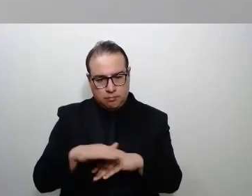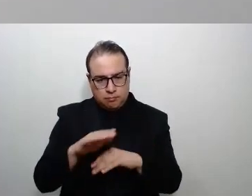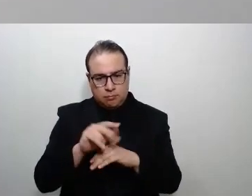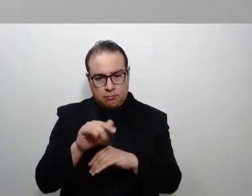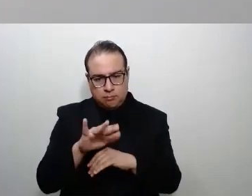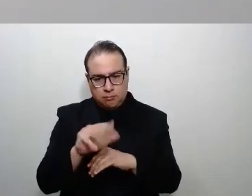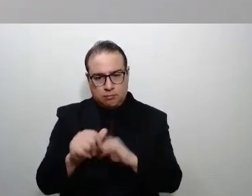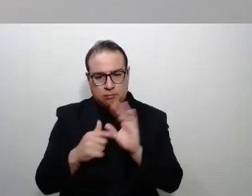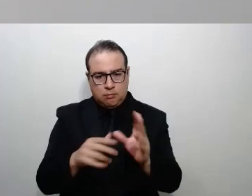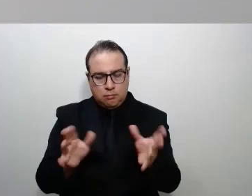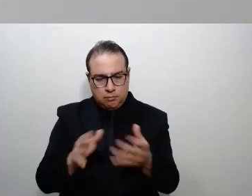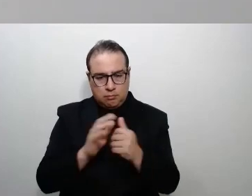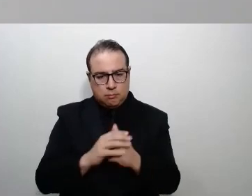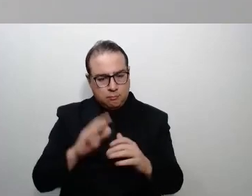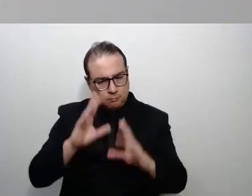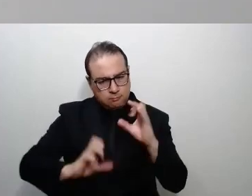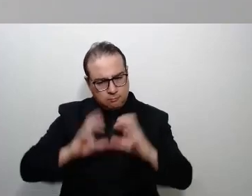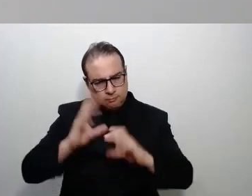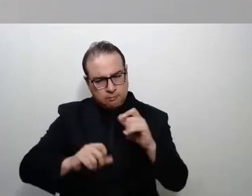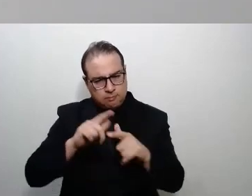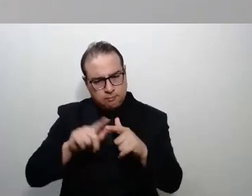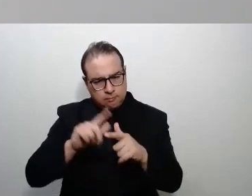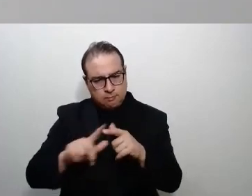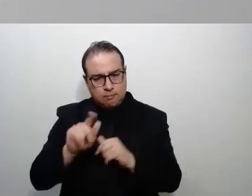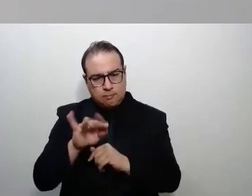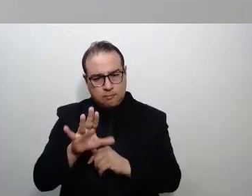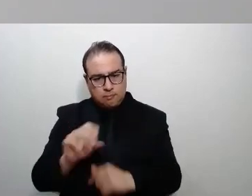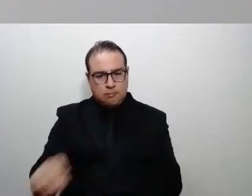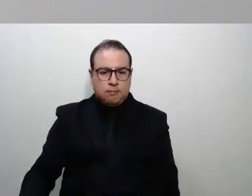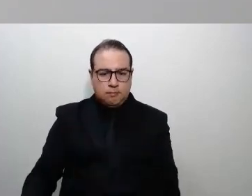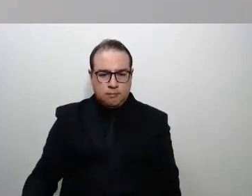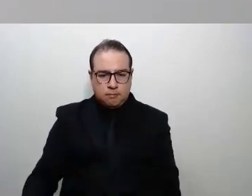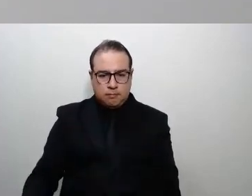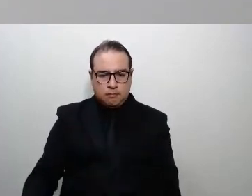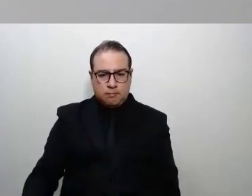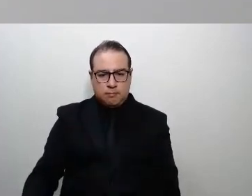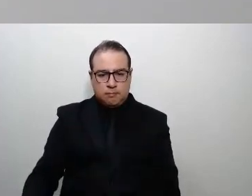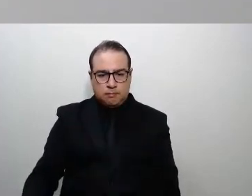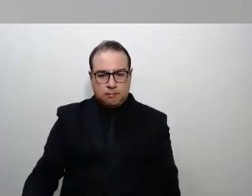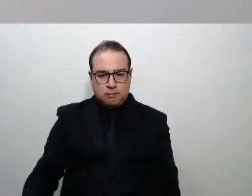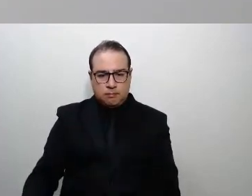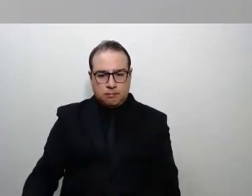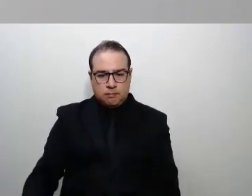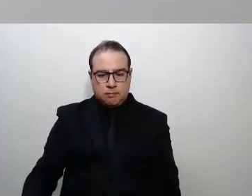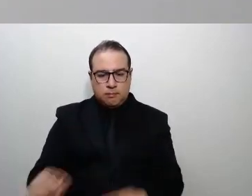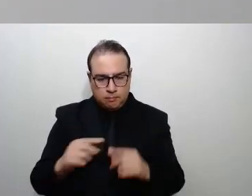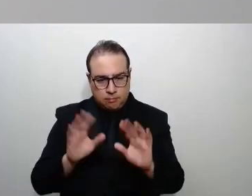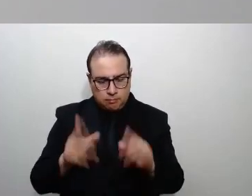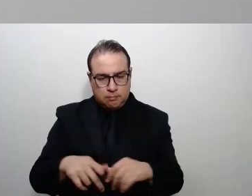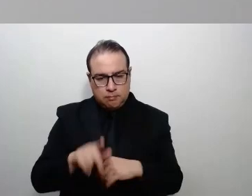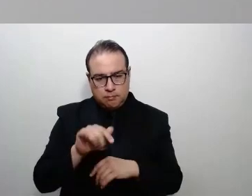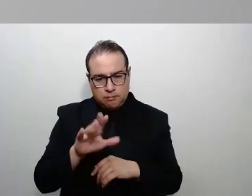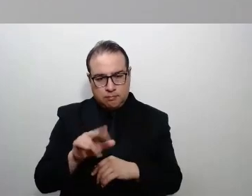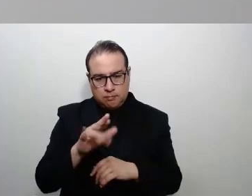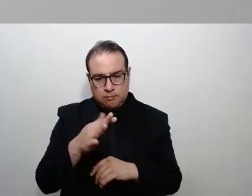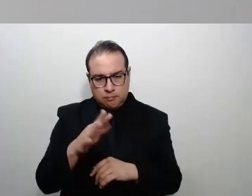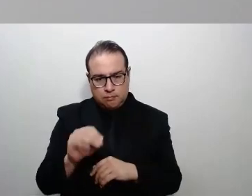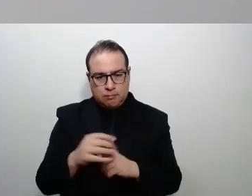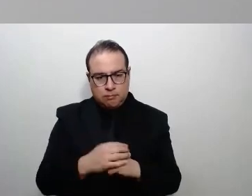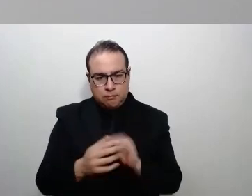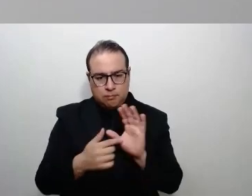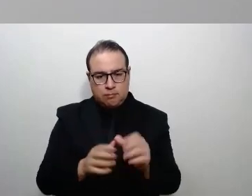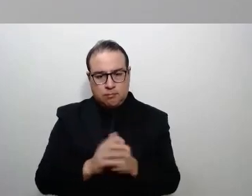onde tem essa briga toda pelo garimpo nós vamos lançar esse projeto de gel referenciamento para